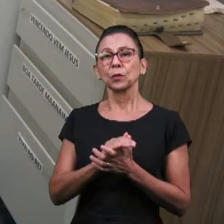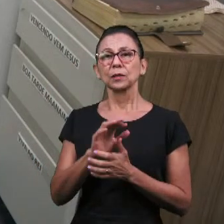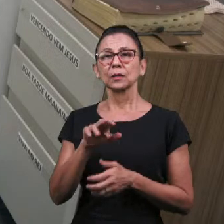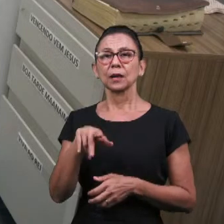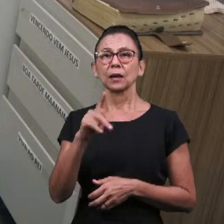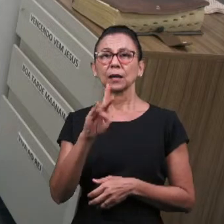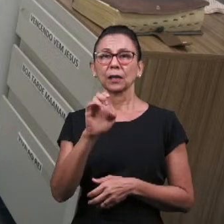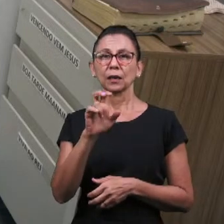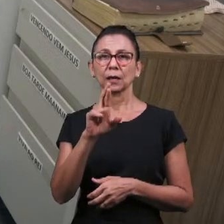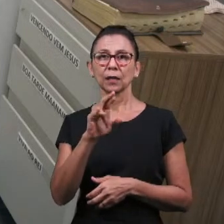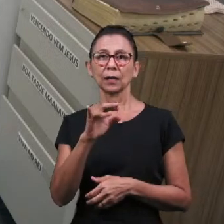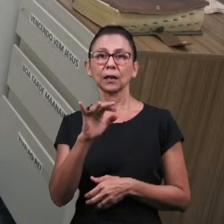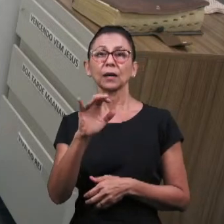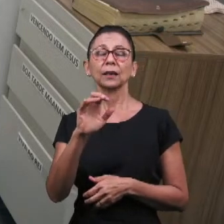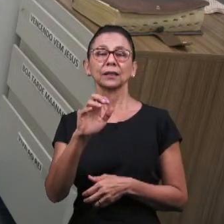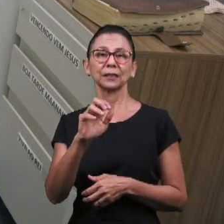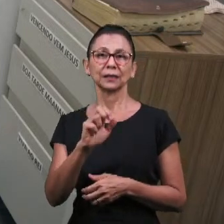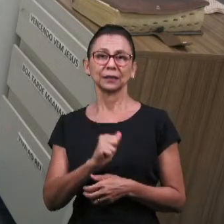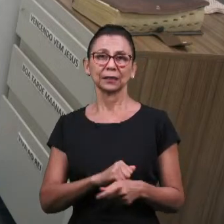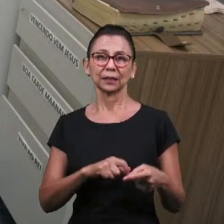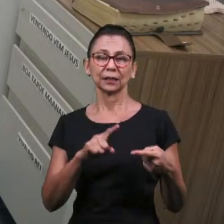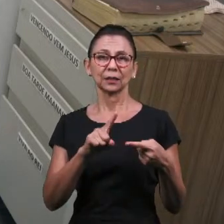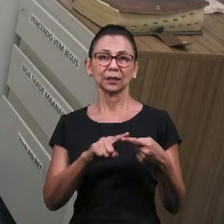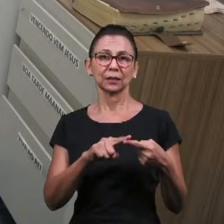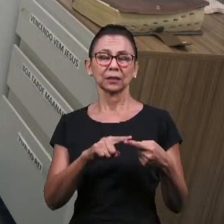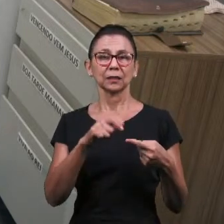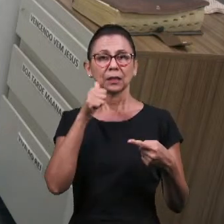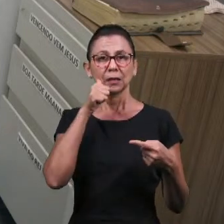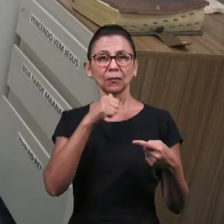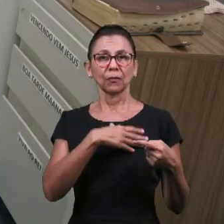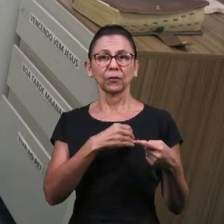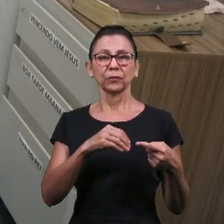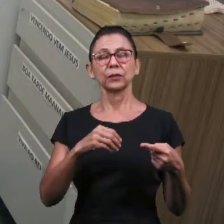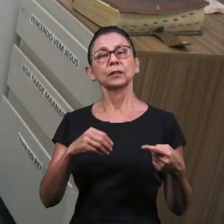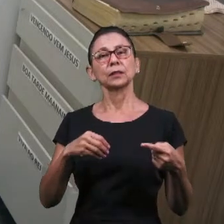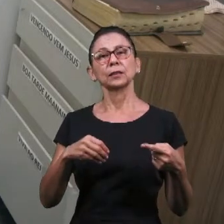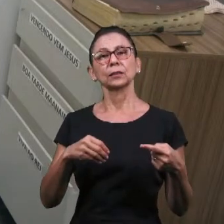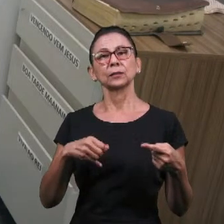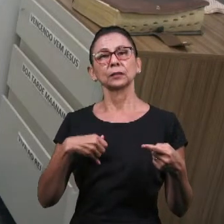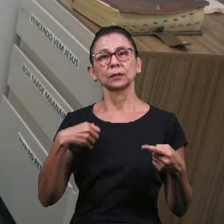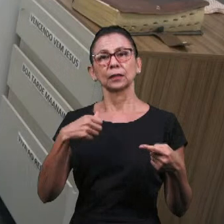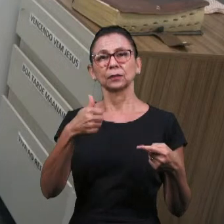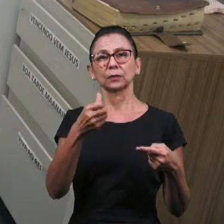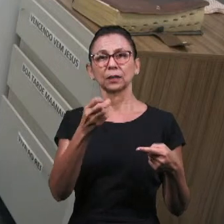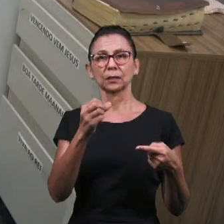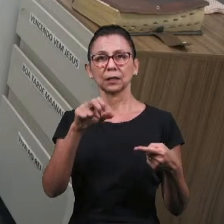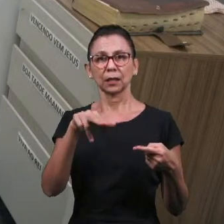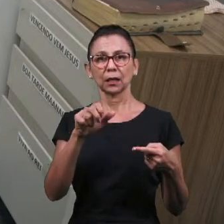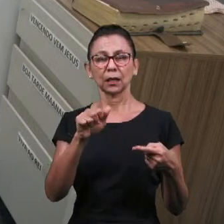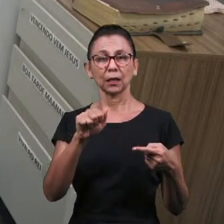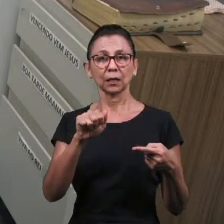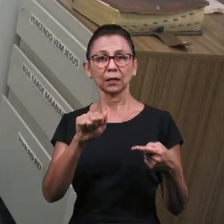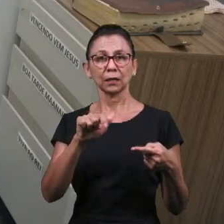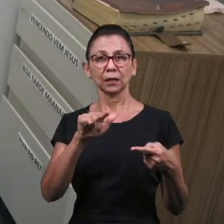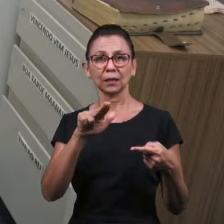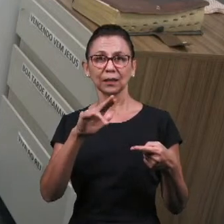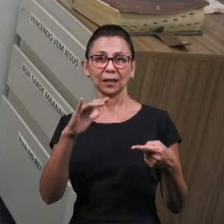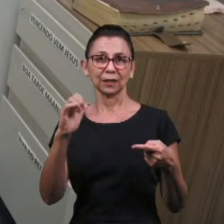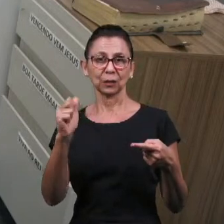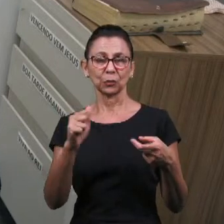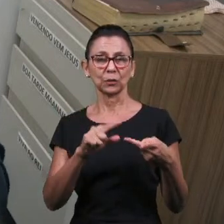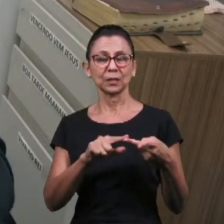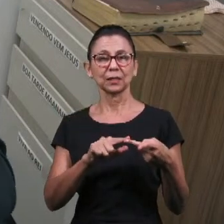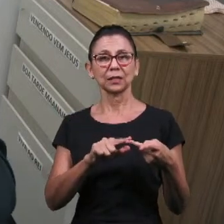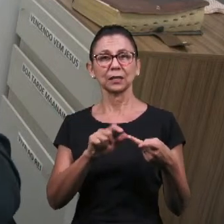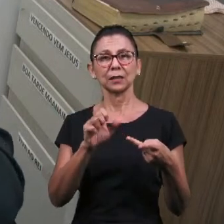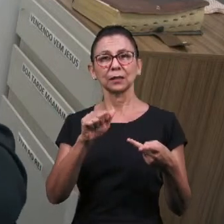filhas abençoadas, são elas Ana Lúcia, que tem 16 anos, é uma jovem, e a adolescente Ana Luísa, né? Isso, é mais nova, né?